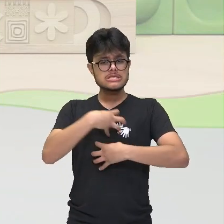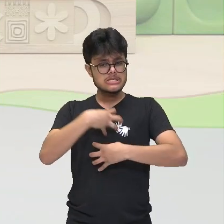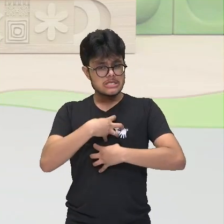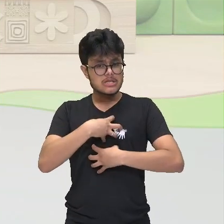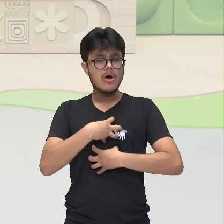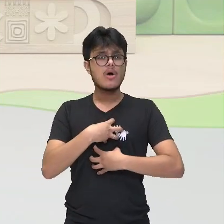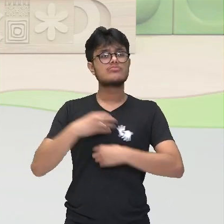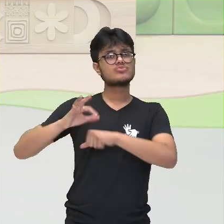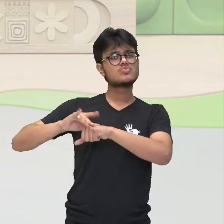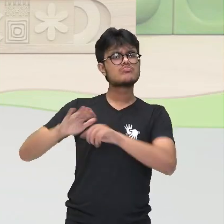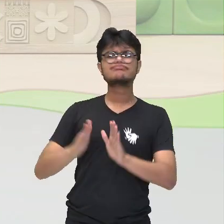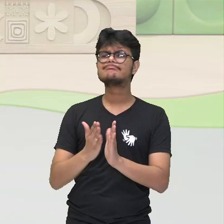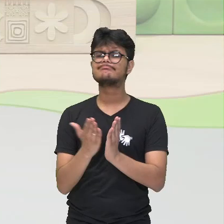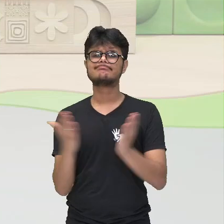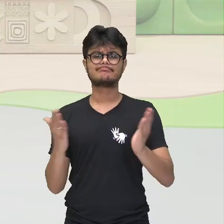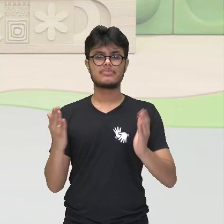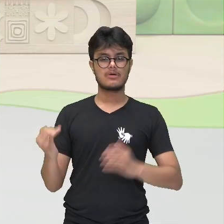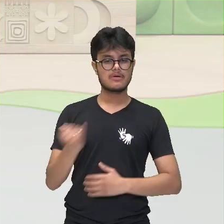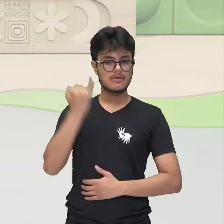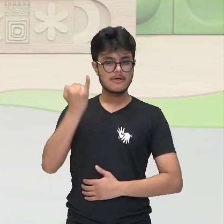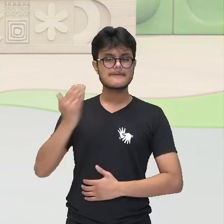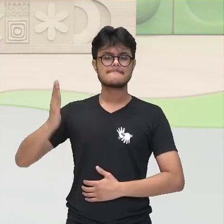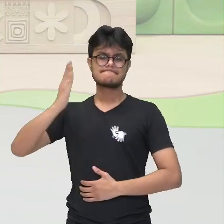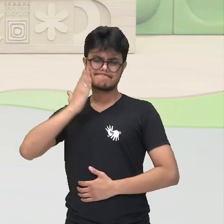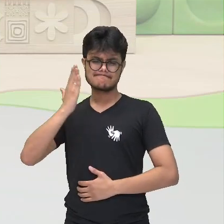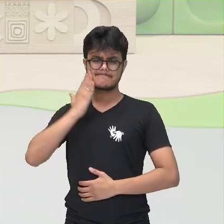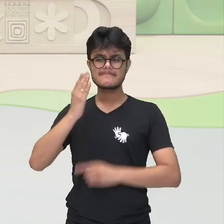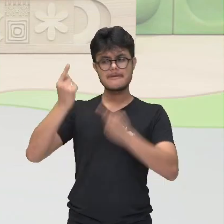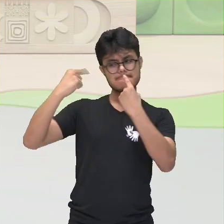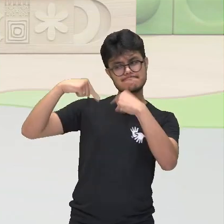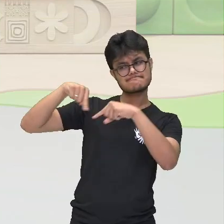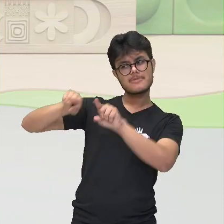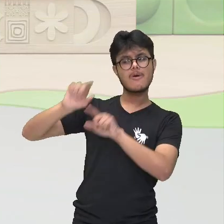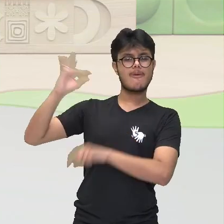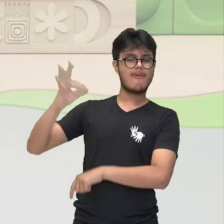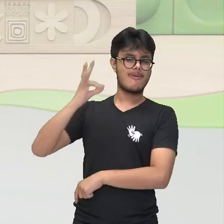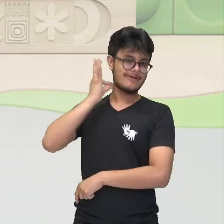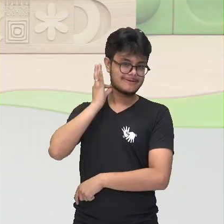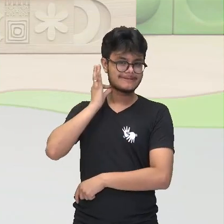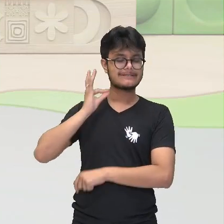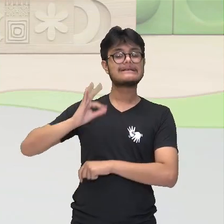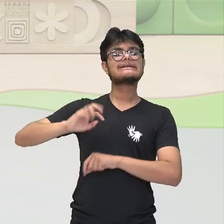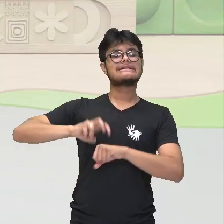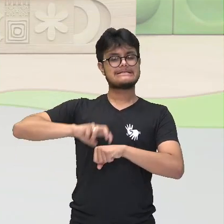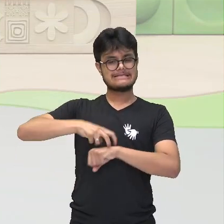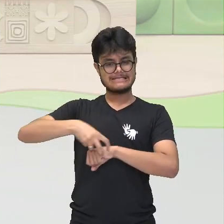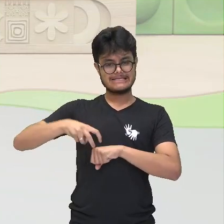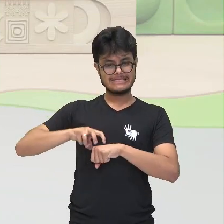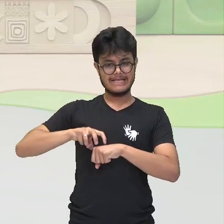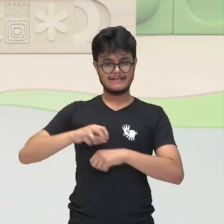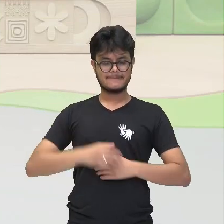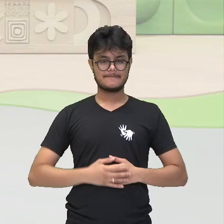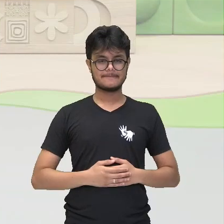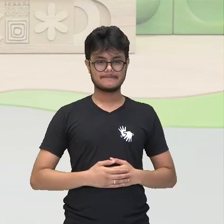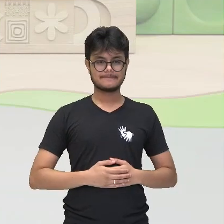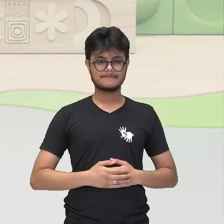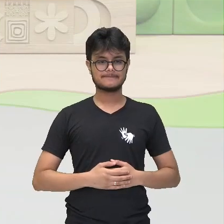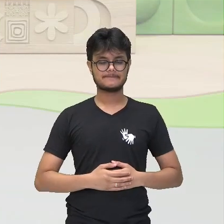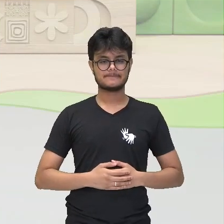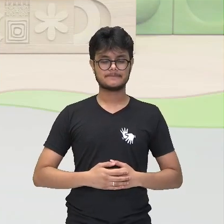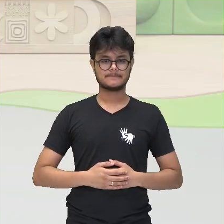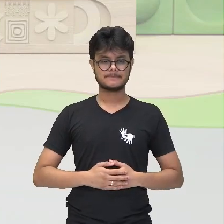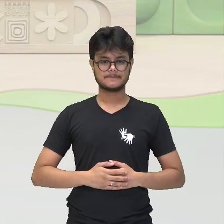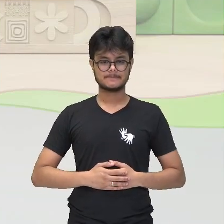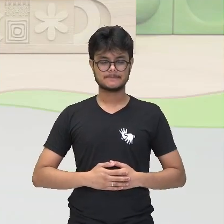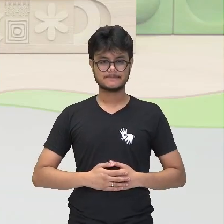muito importante para a gente tentar eliminar e diminuir a quantidade de casos dessa doença, por exemplo. Vamos